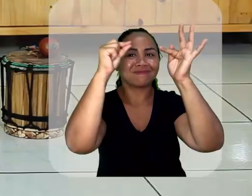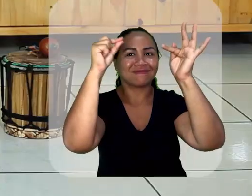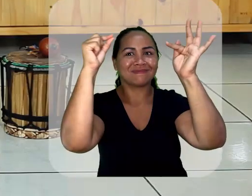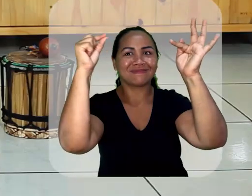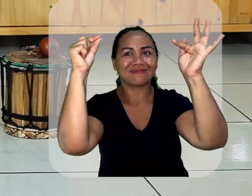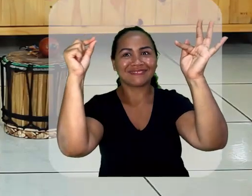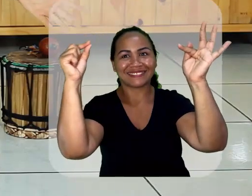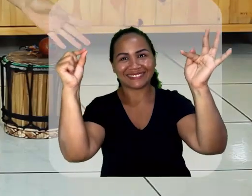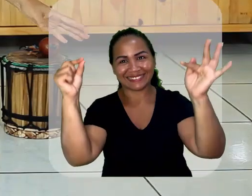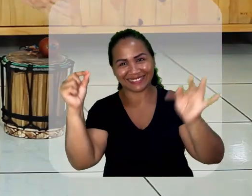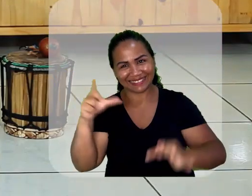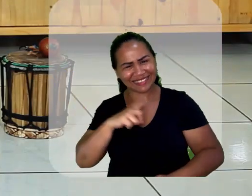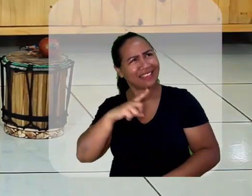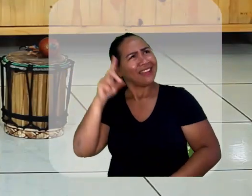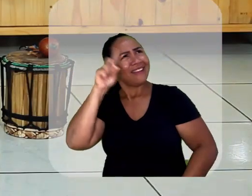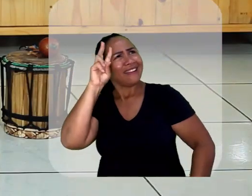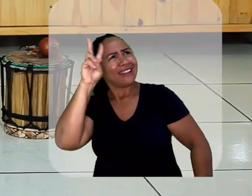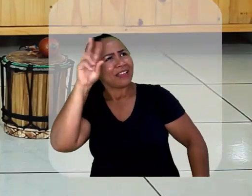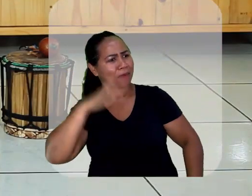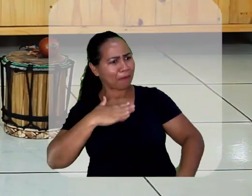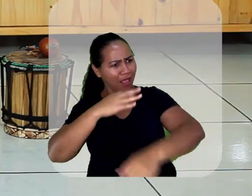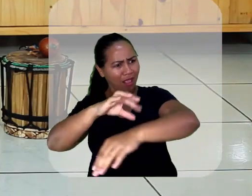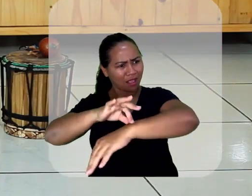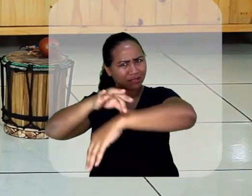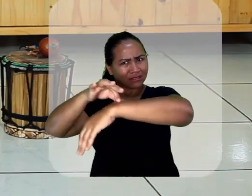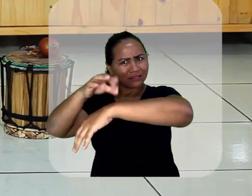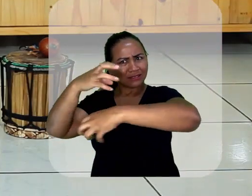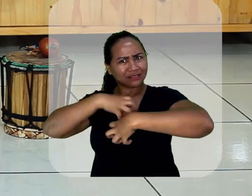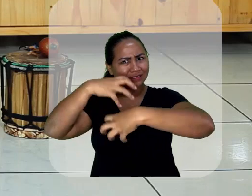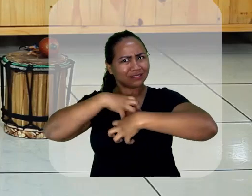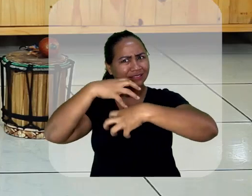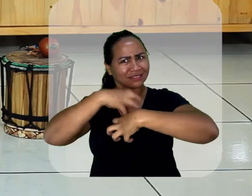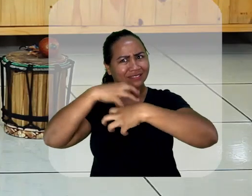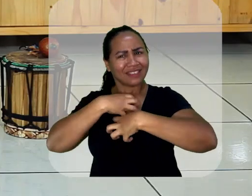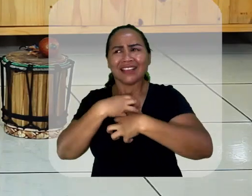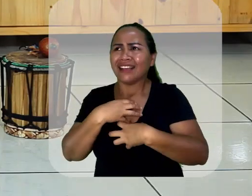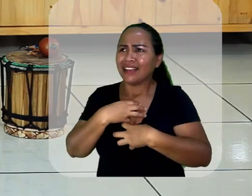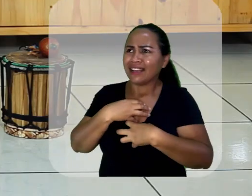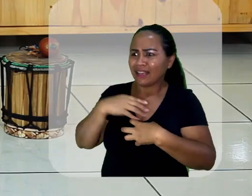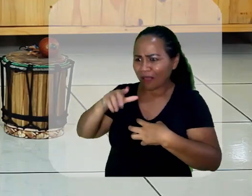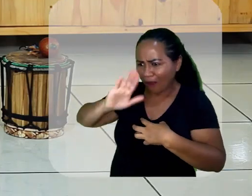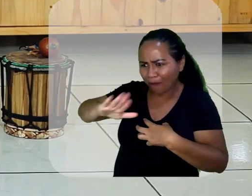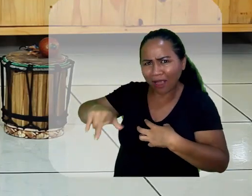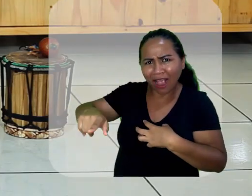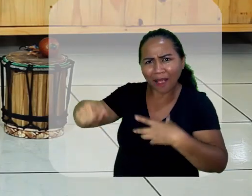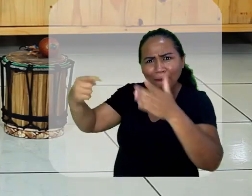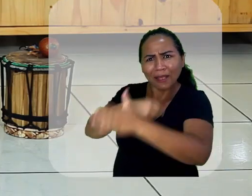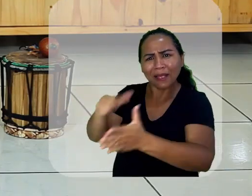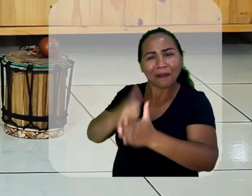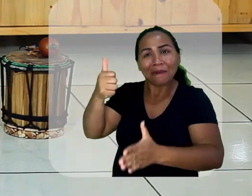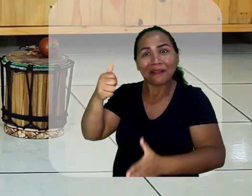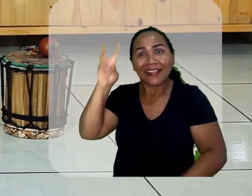na semente, a nota da viola enluarada, a pergunta primeira da criança, o nariz